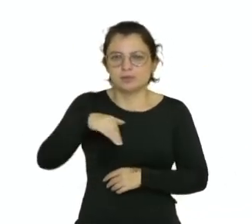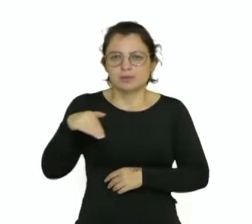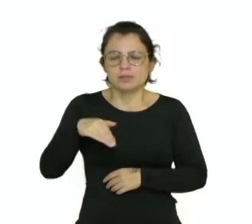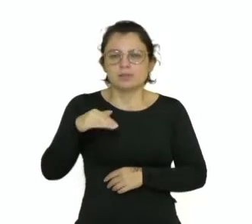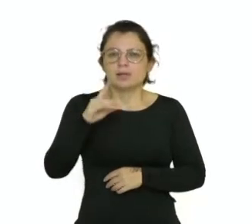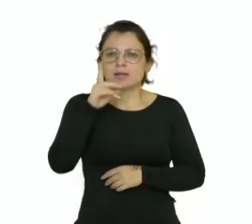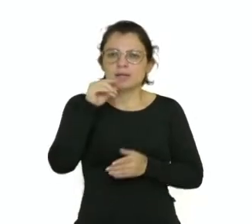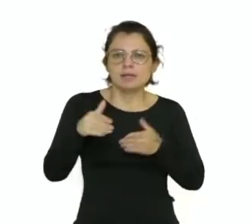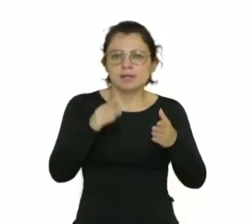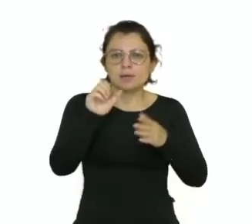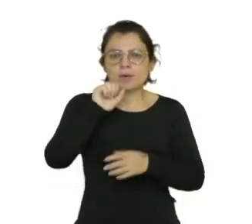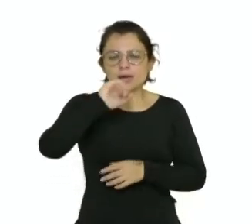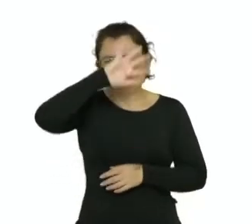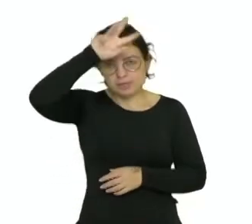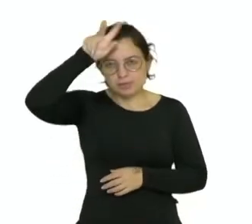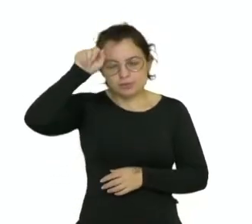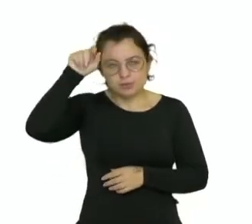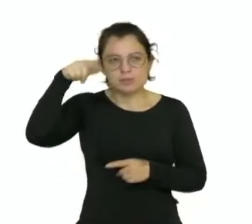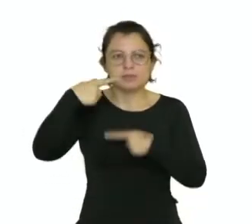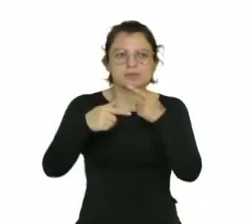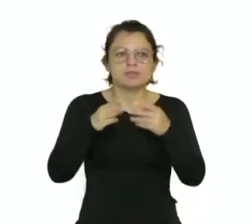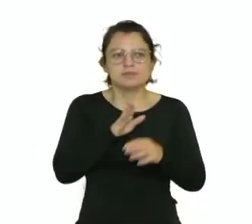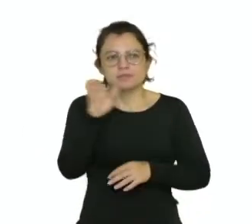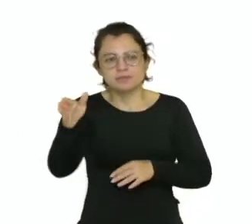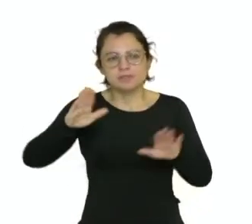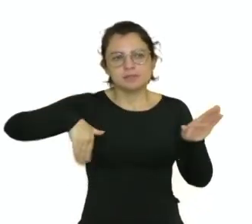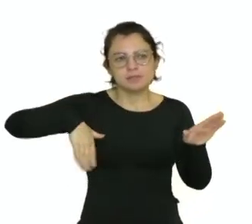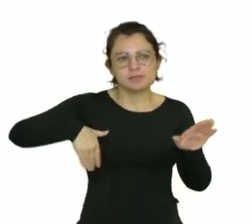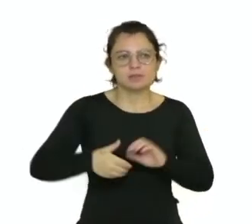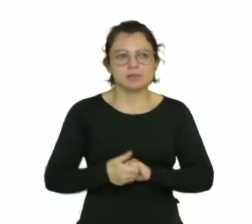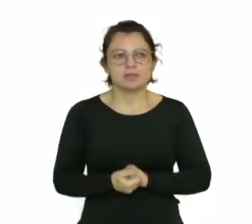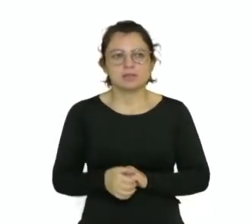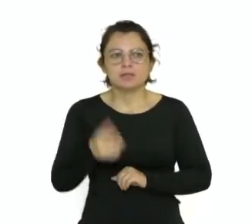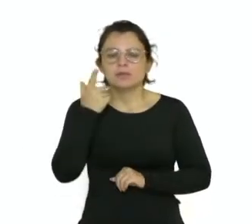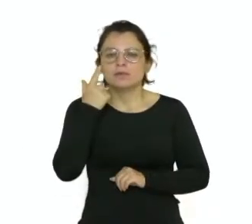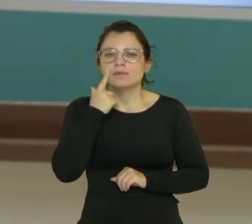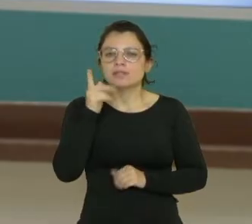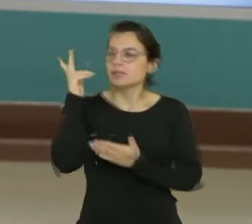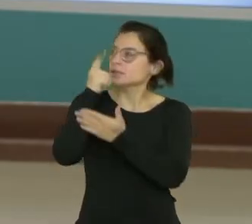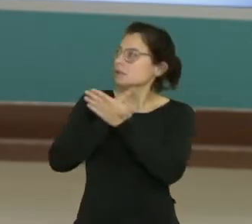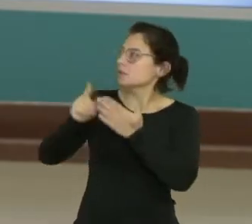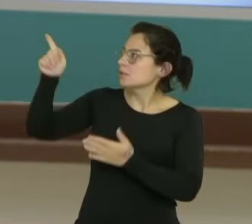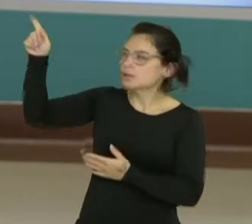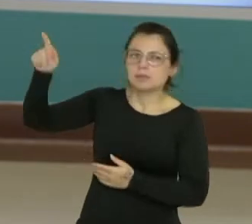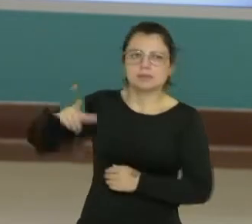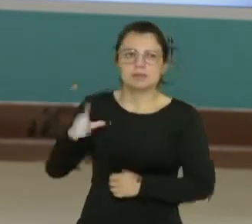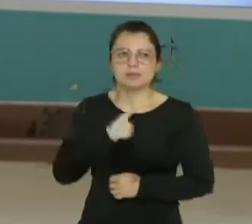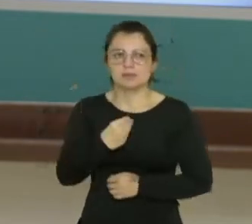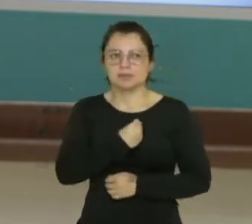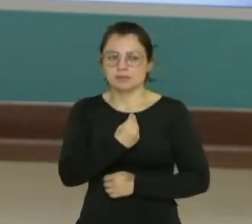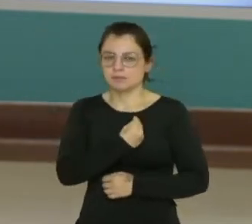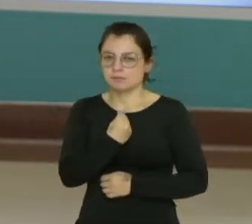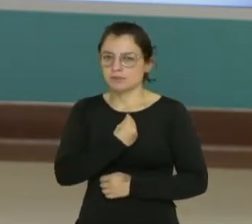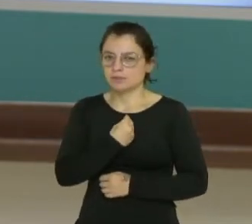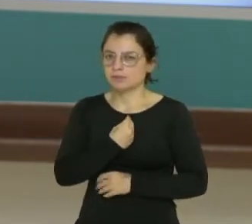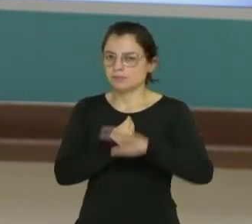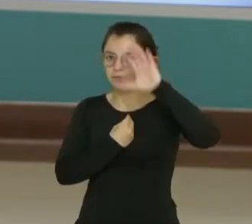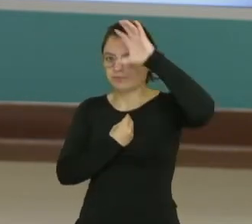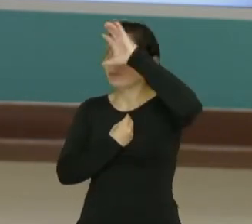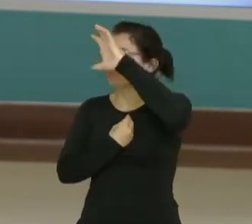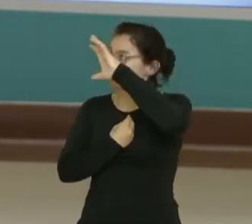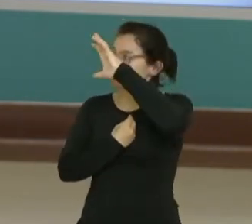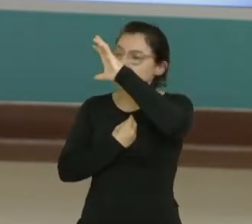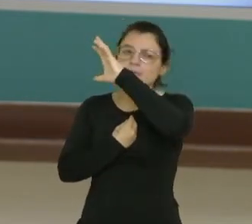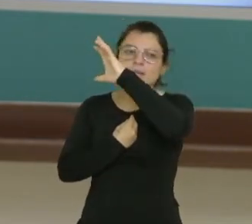depois avançou pelo litoral no sentido norte-sul. Então a gente pode observar aqui, ó, eles viviam nessa região 500 anos antes de